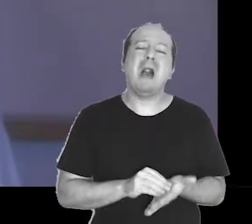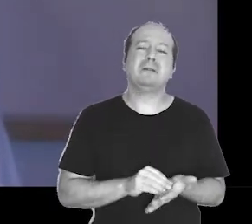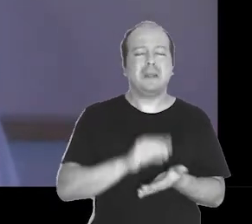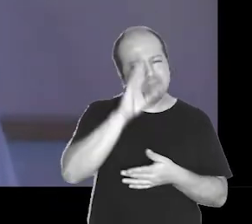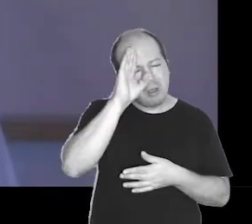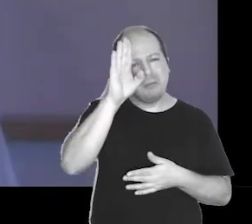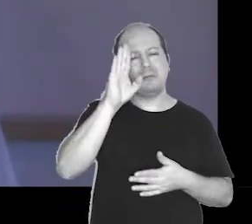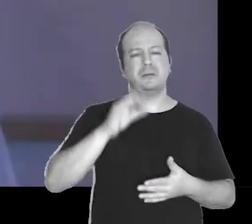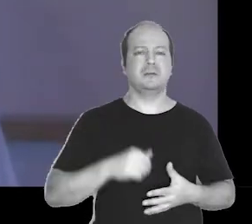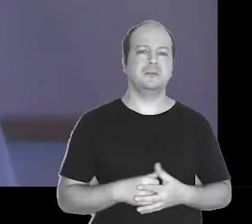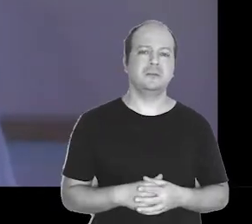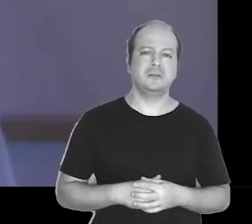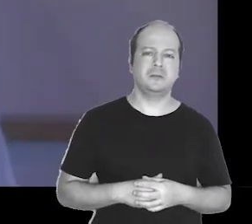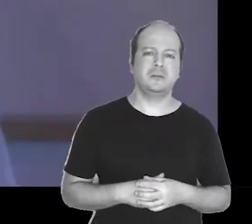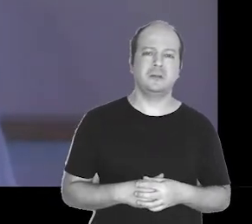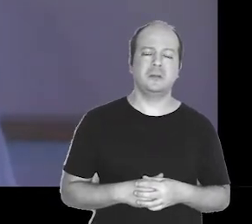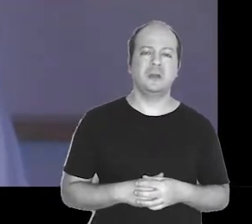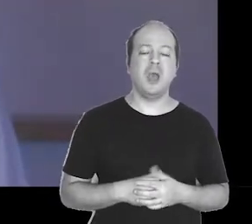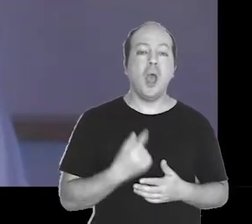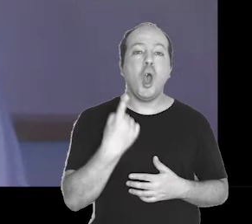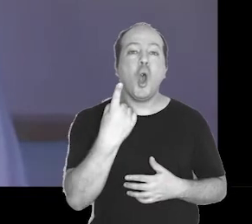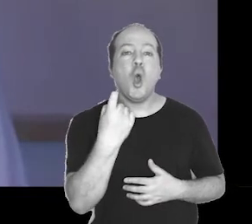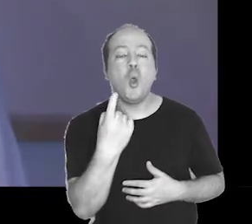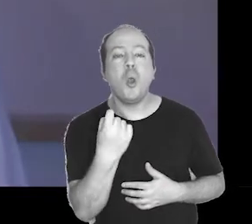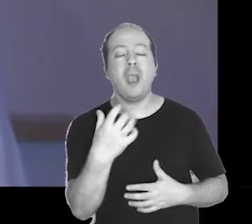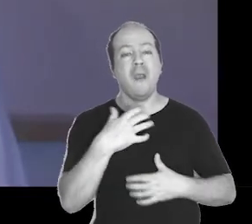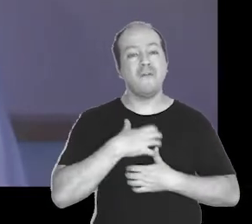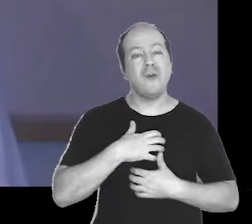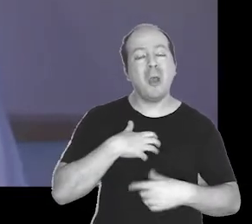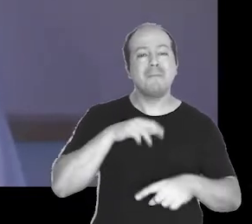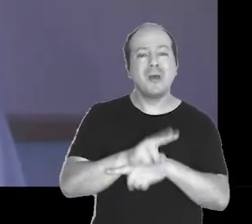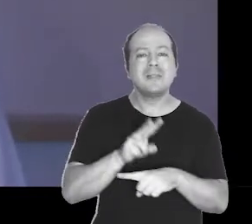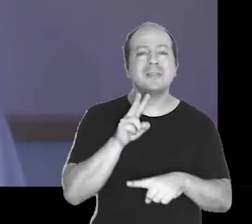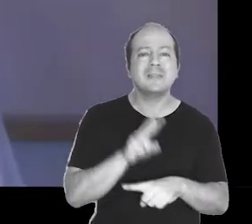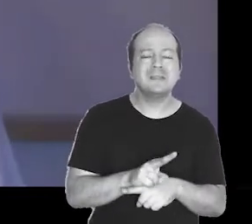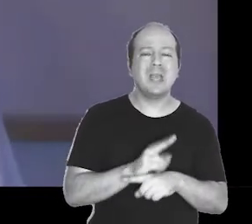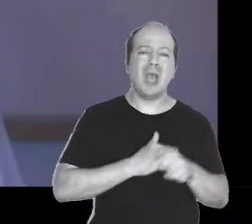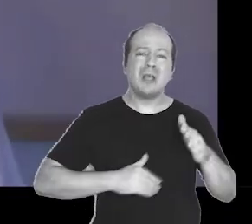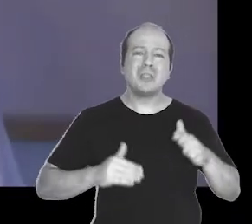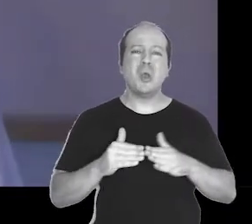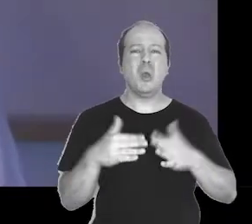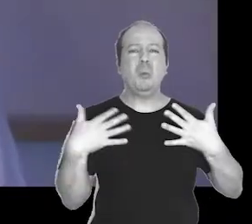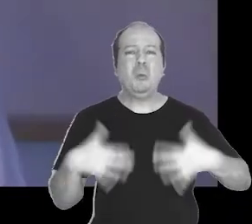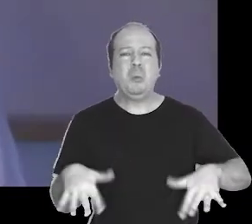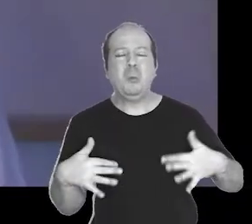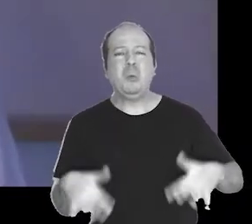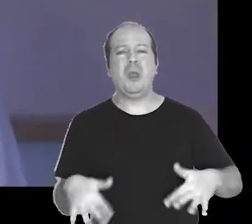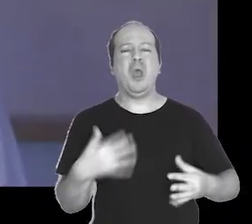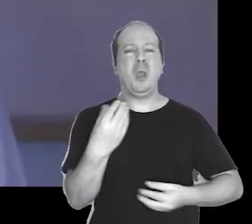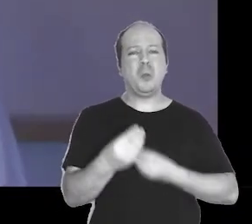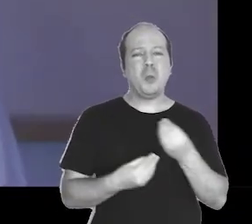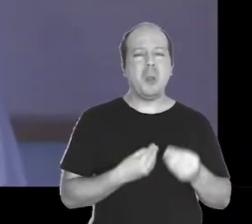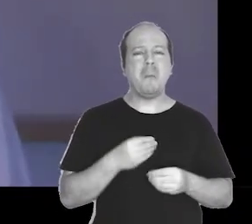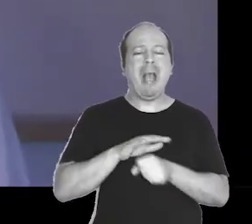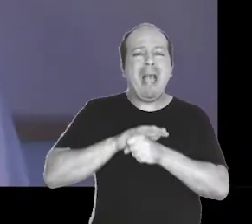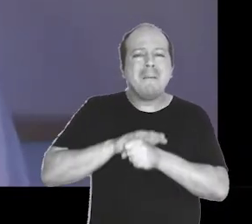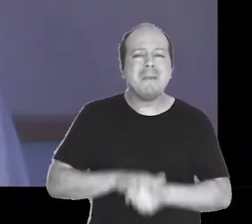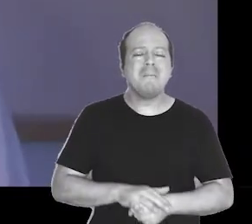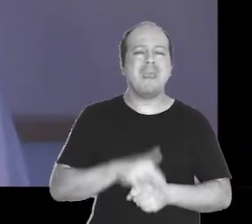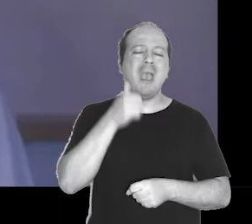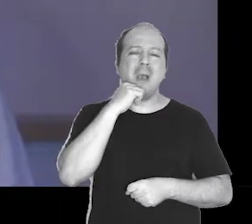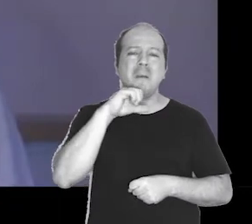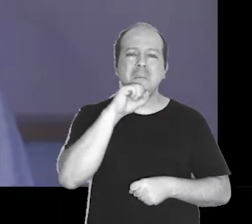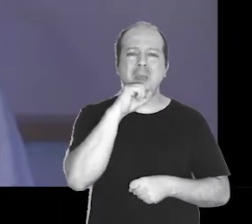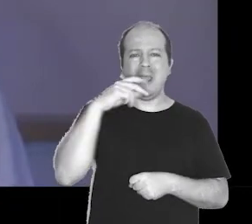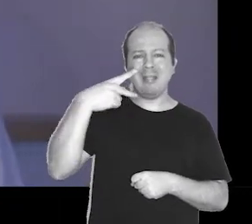primordial? E a única forma de se proteger de toda essa dor foi reprimir o corpo da mãe